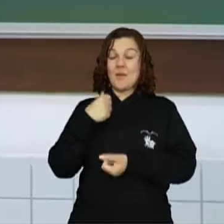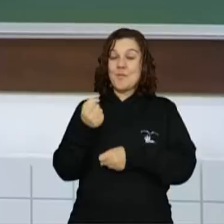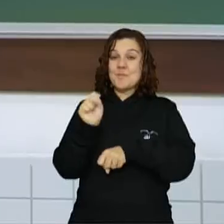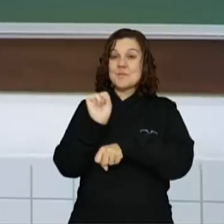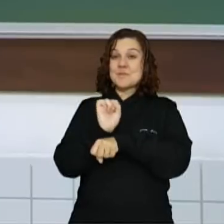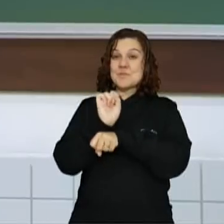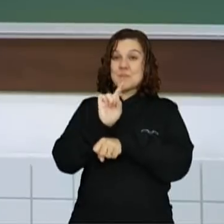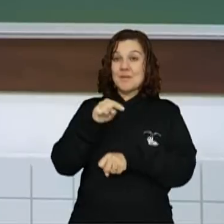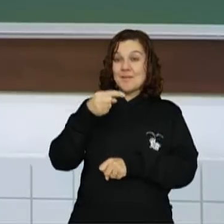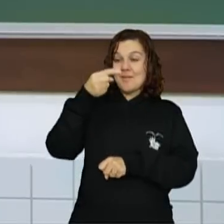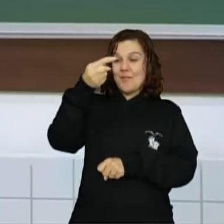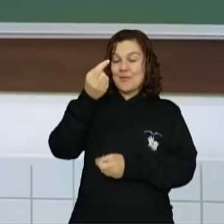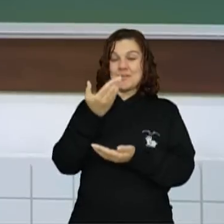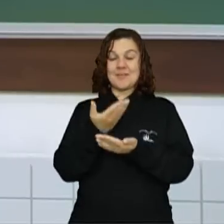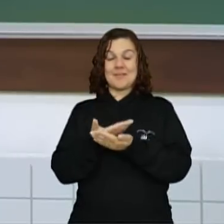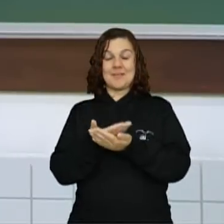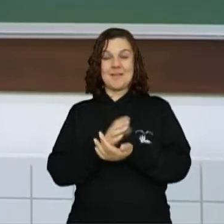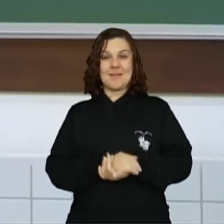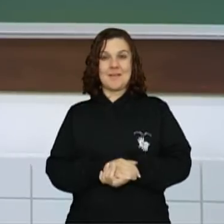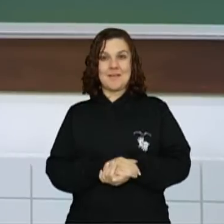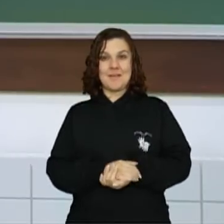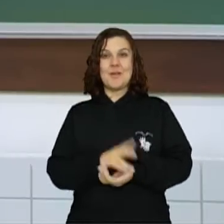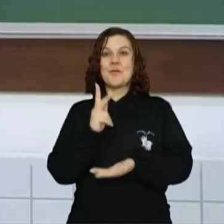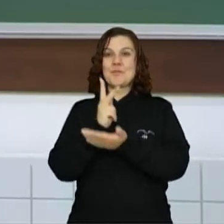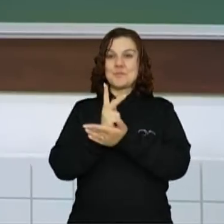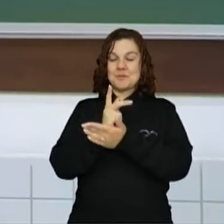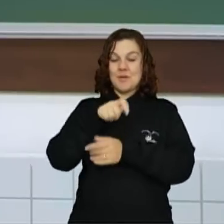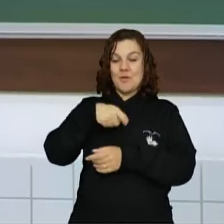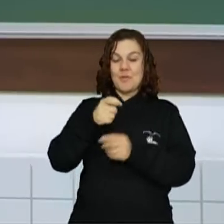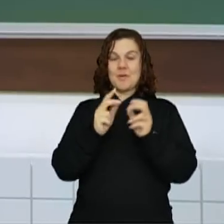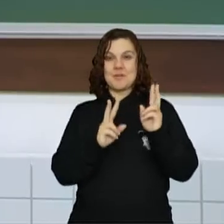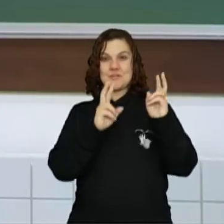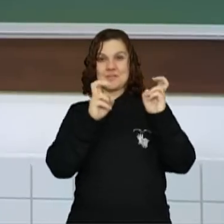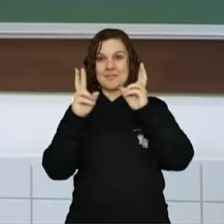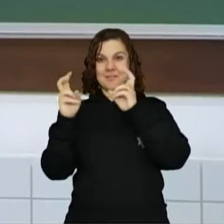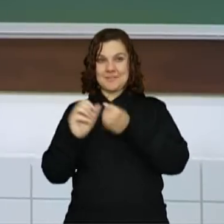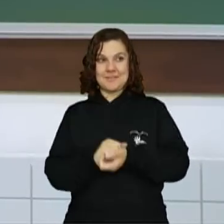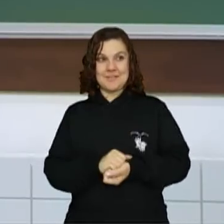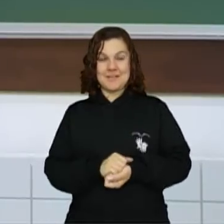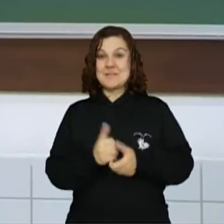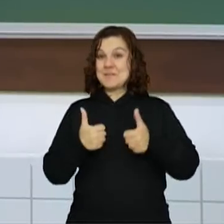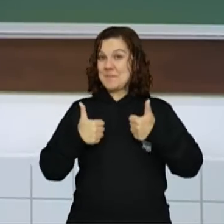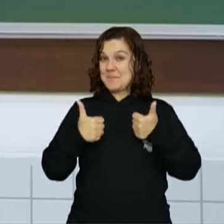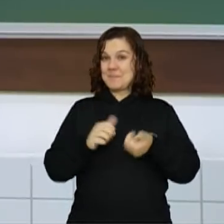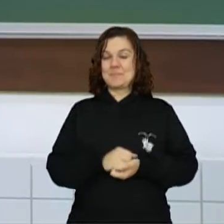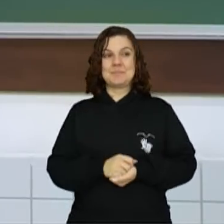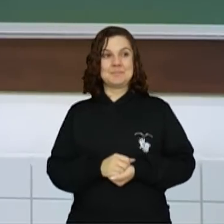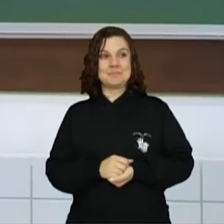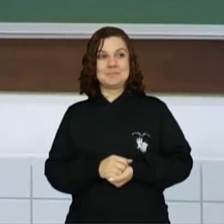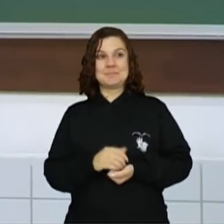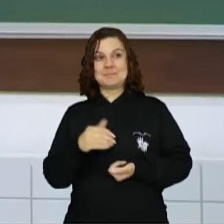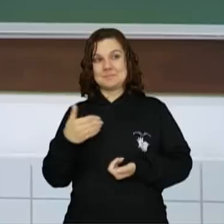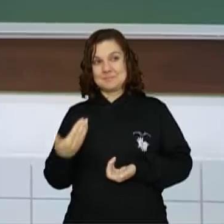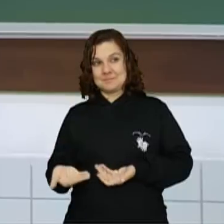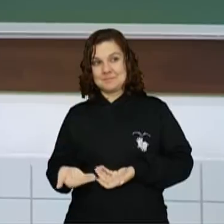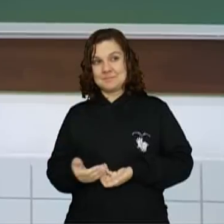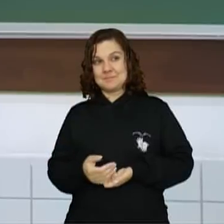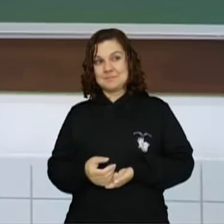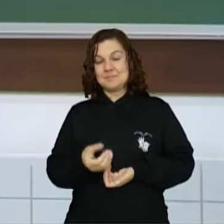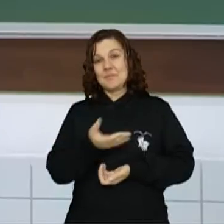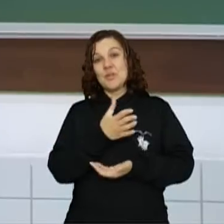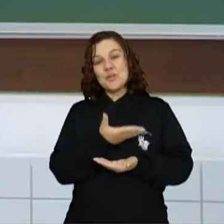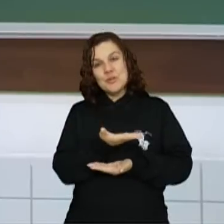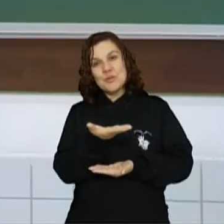vocês na próxima aula para falarmos de outra temática, beleza? Então, tenham